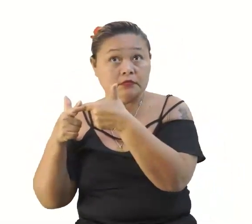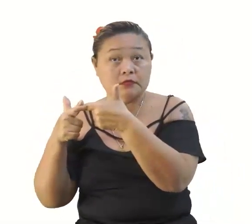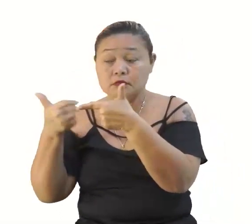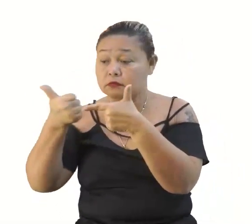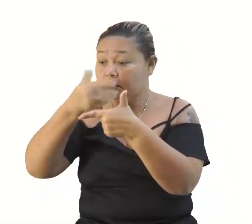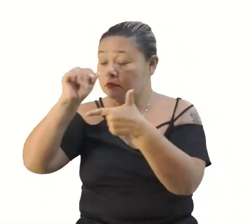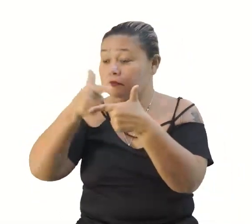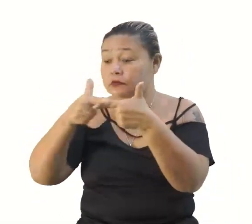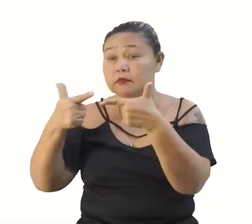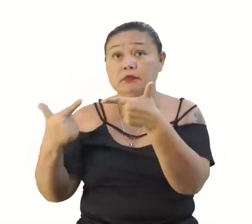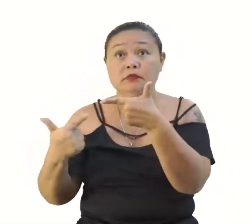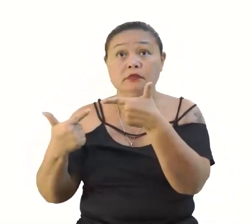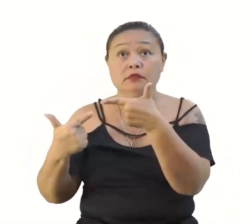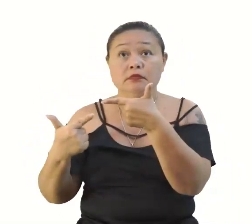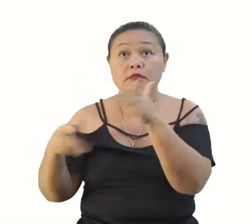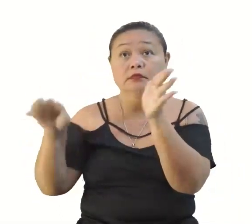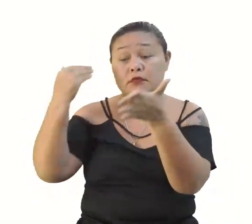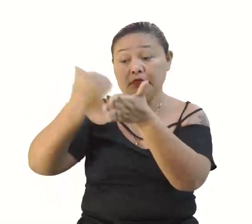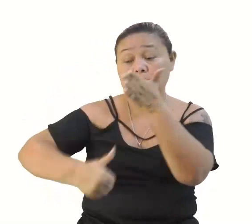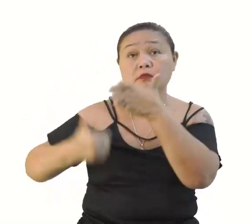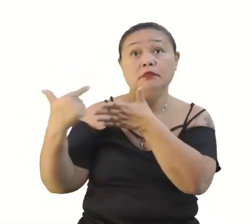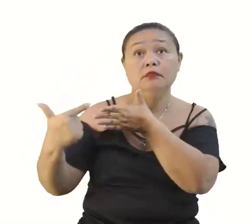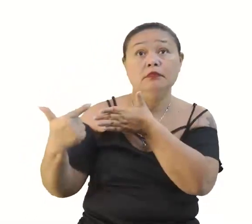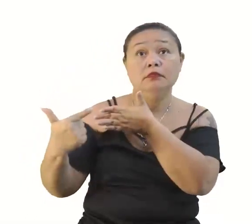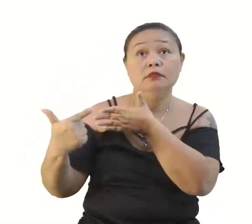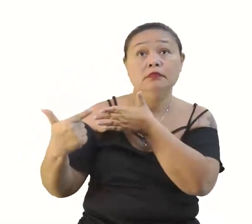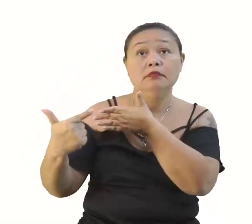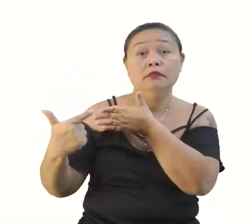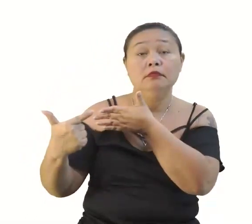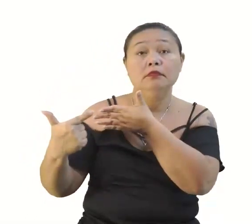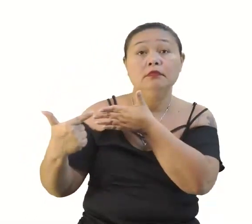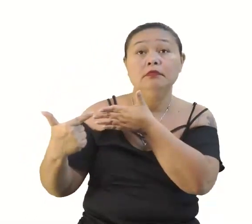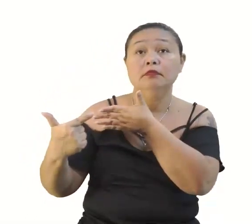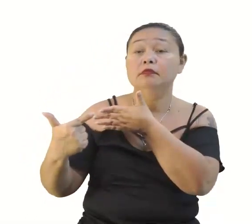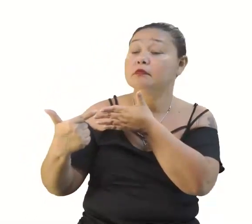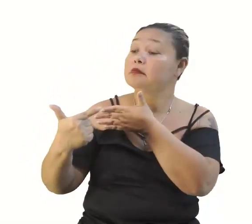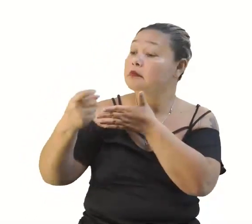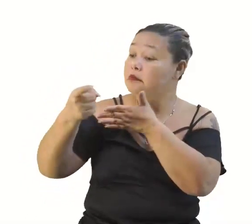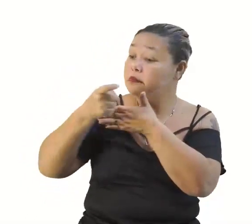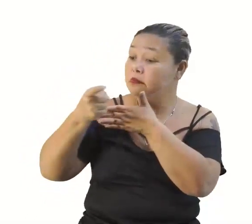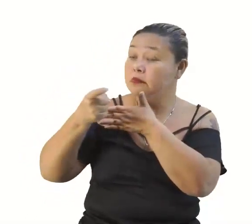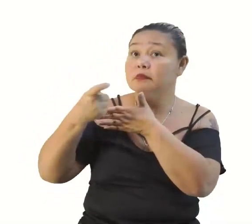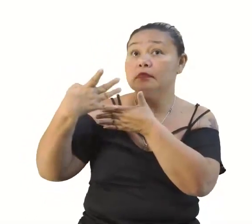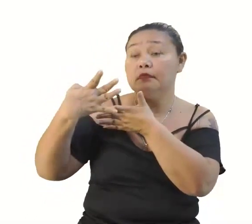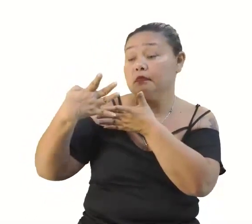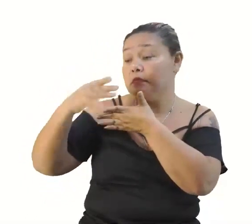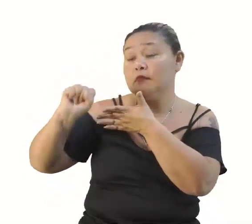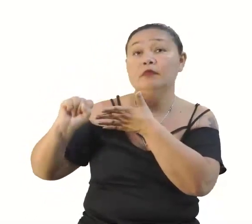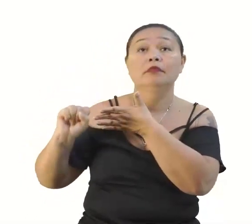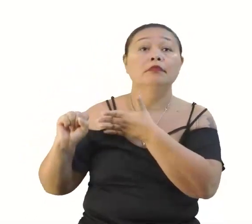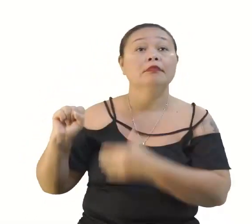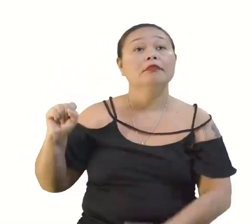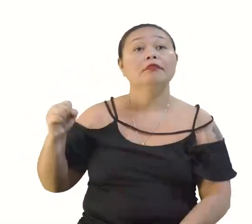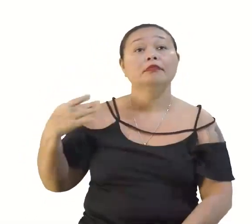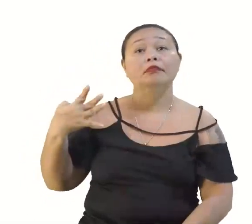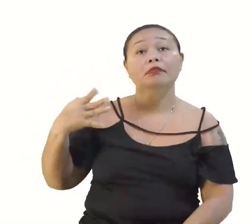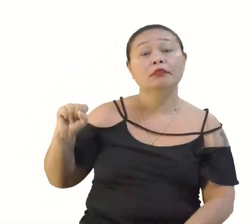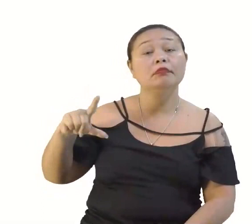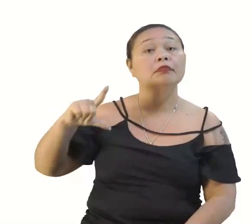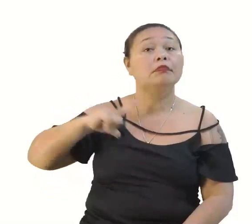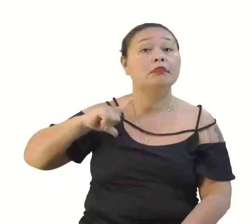dividido por 2, menos 2, né? Então, quem vale x? 48. Então, se eu